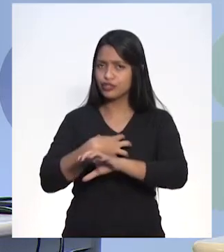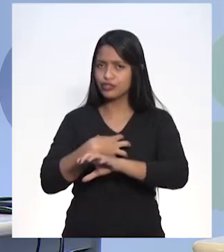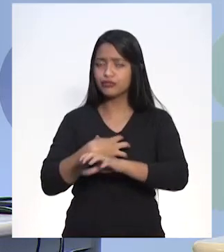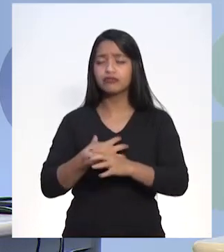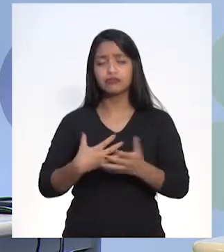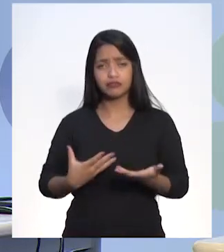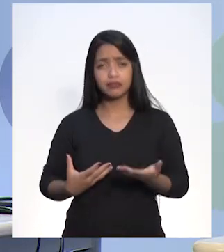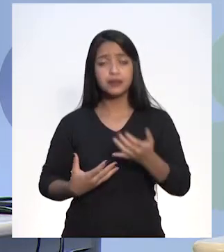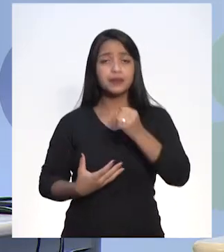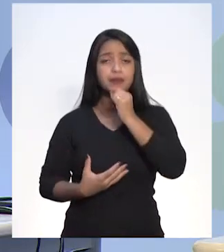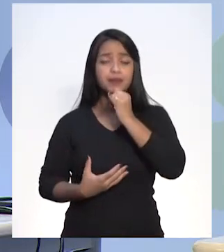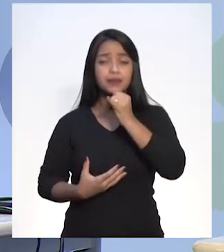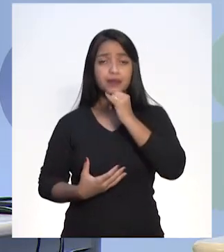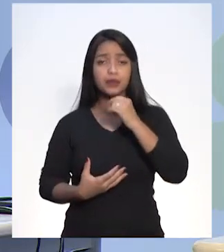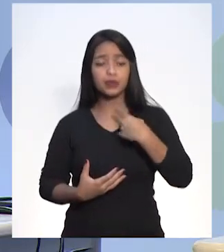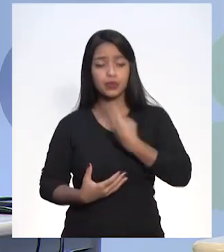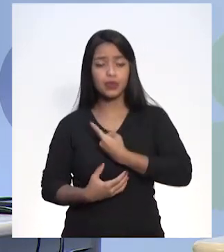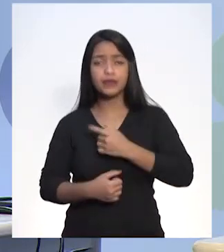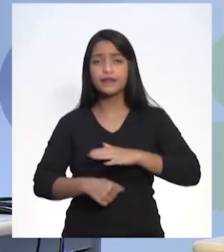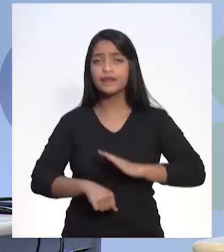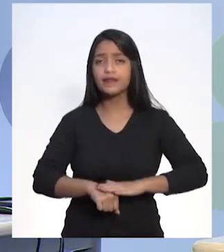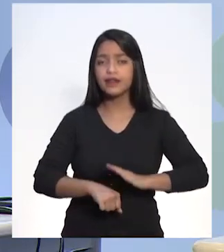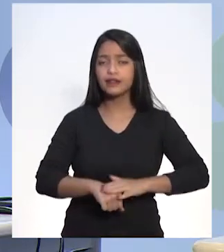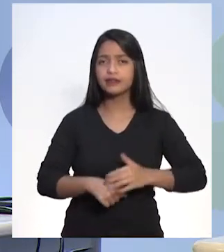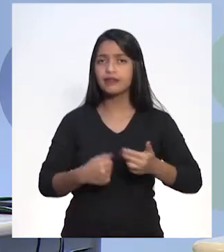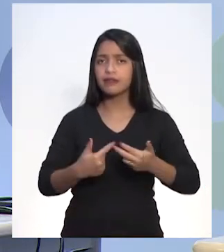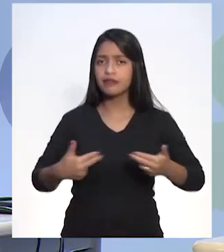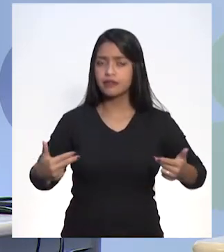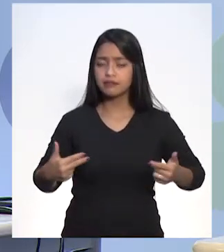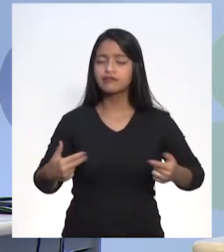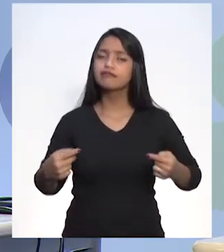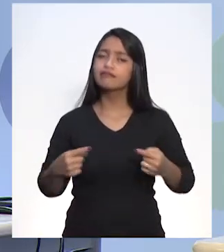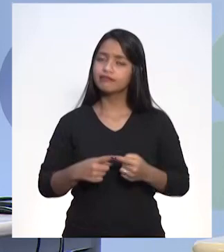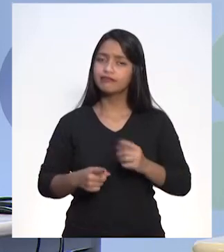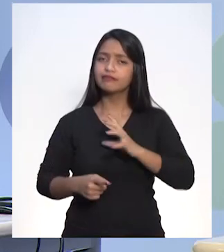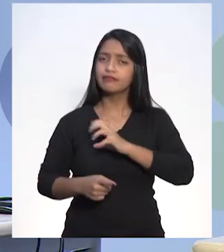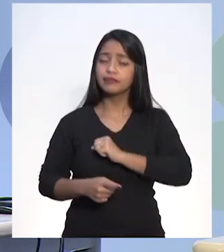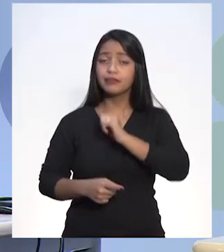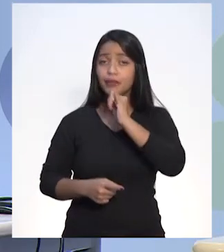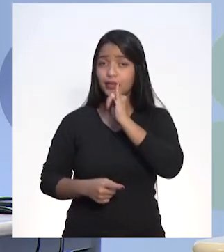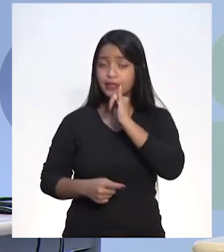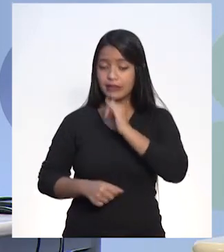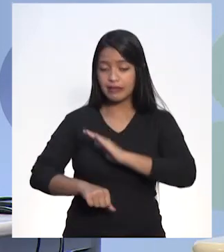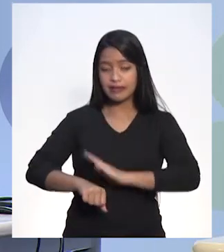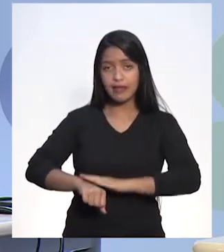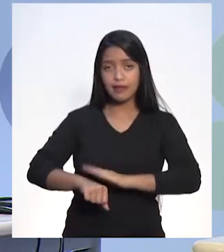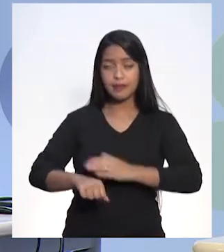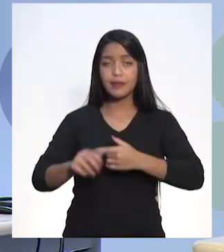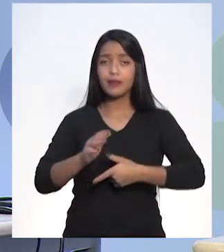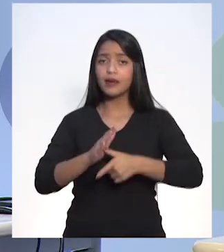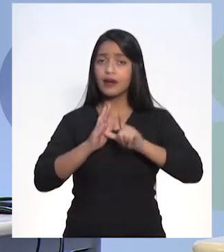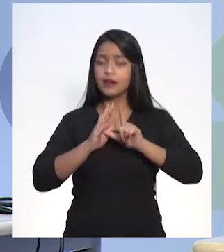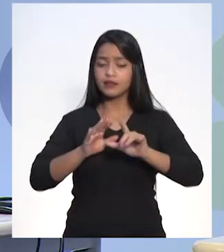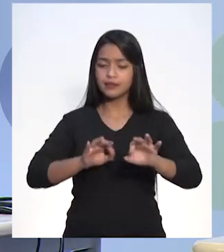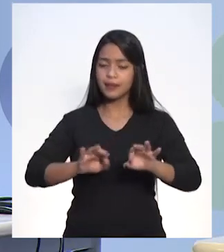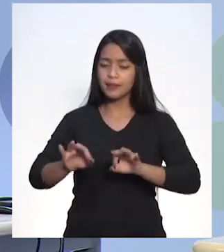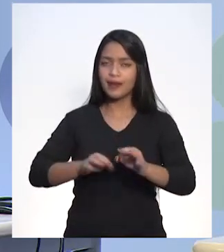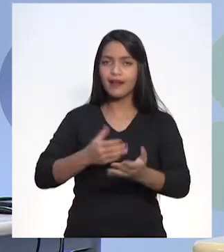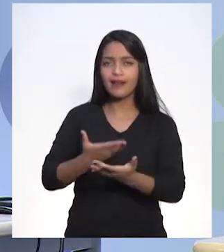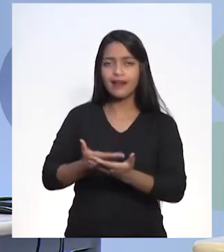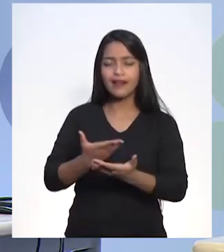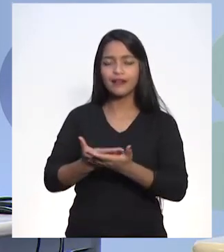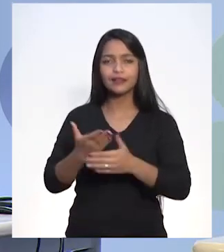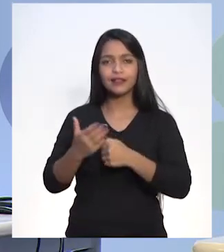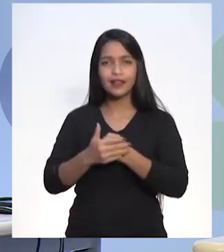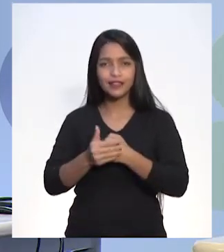texto 1 quanto o texto 2 fazem o quê? Uma alusão ao amor, né? Experimentando de modos diferentes, com desfechos semelhantes, que é a separação, que eu não